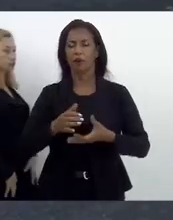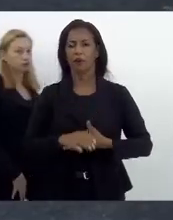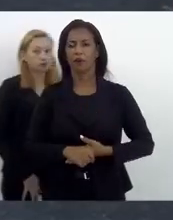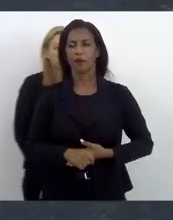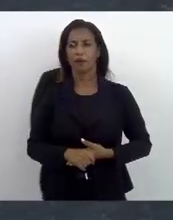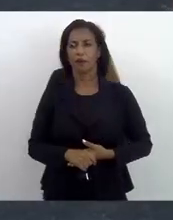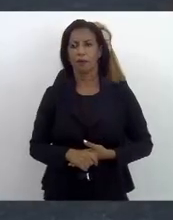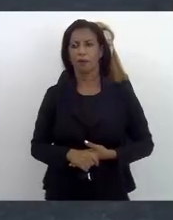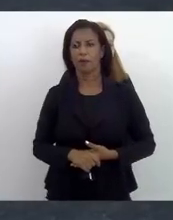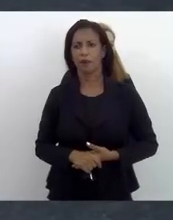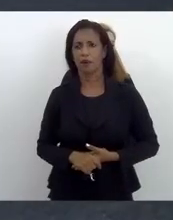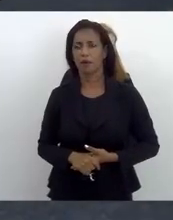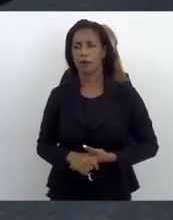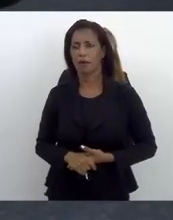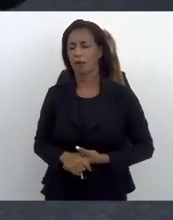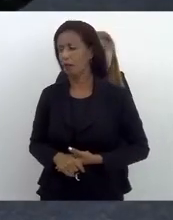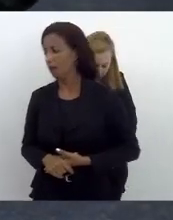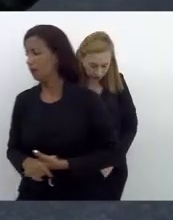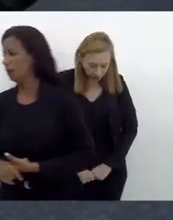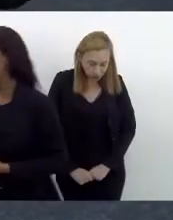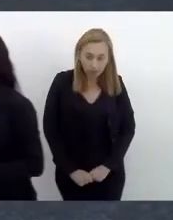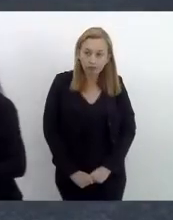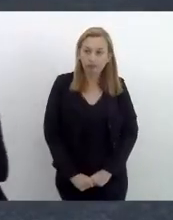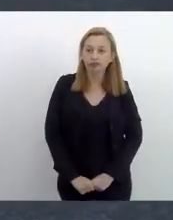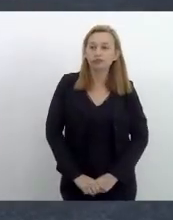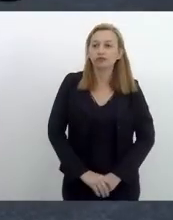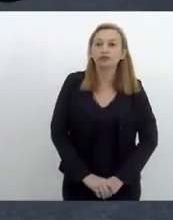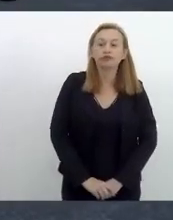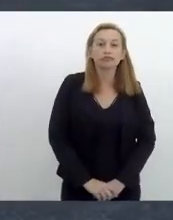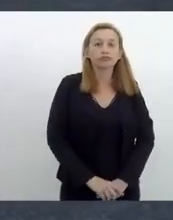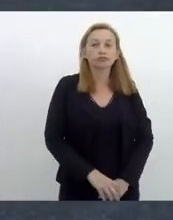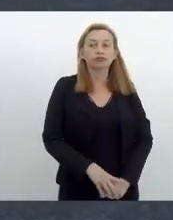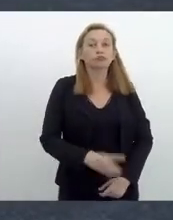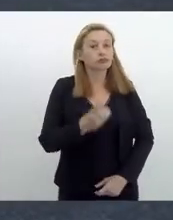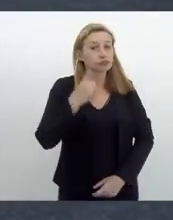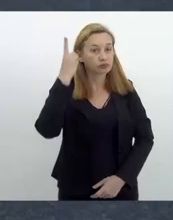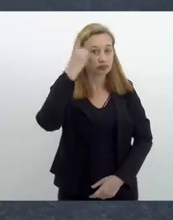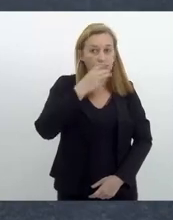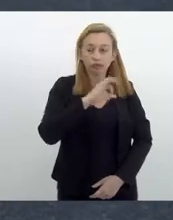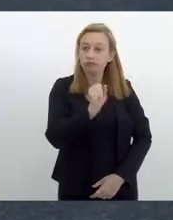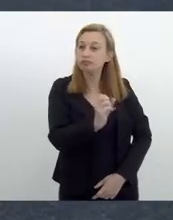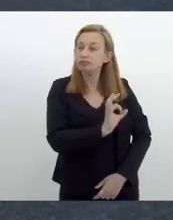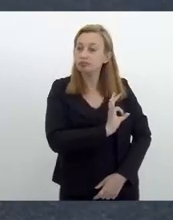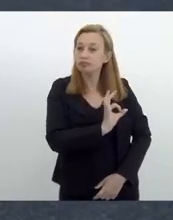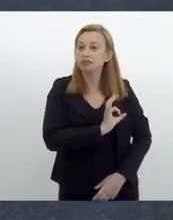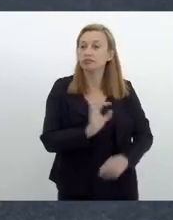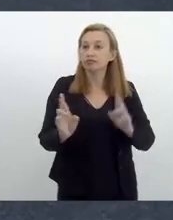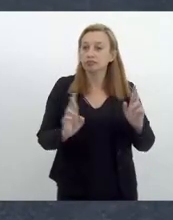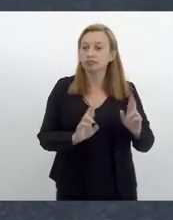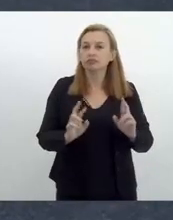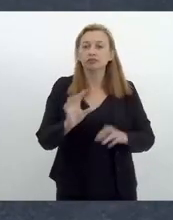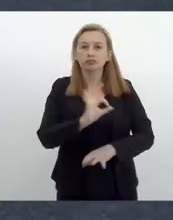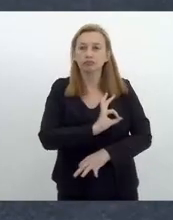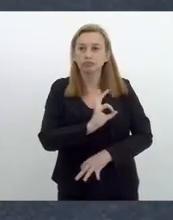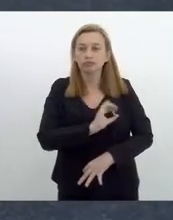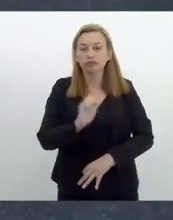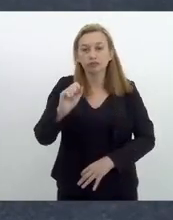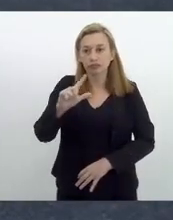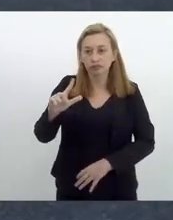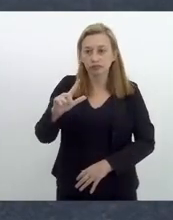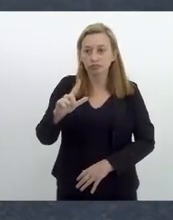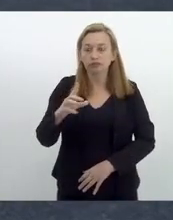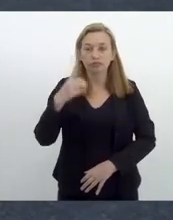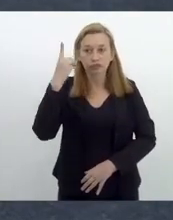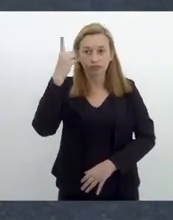Carlos Augusto, deputado da Marta, em relação ao policial civil. Em relação ao policial civil. Deputado da Marta e deputado Carlos